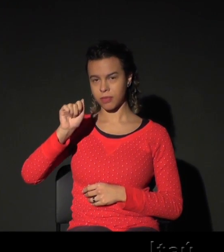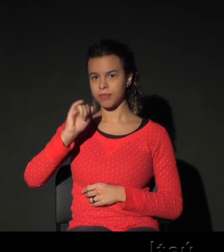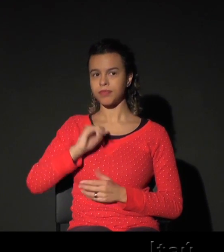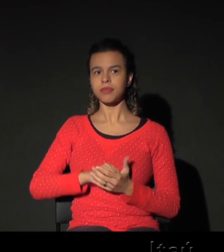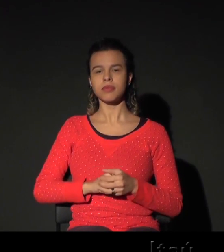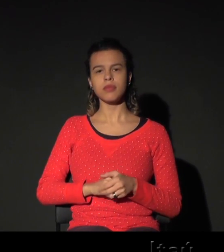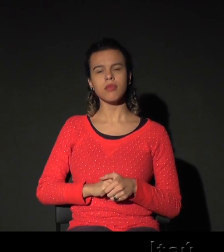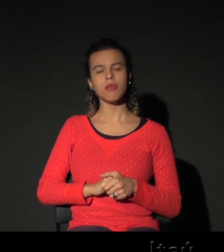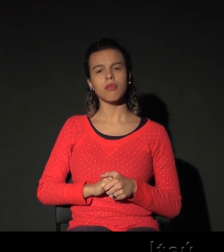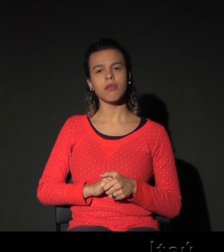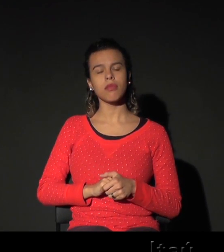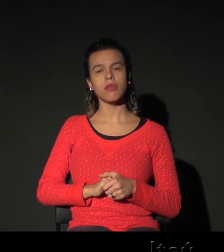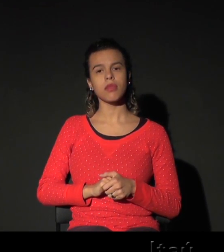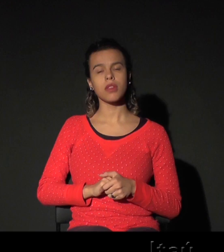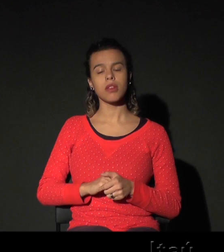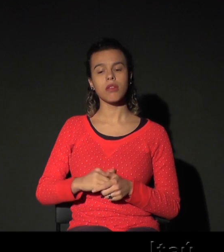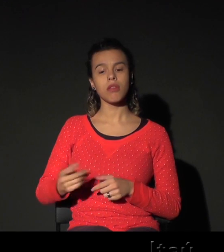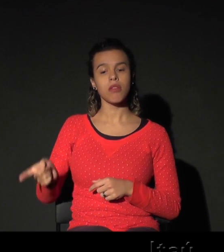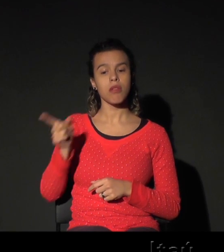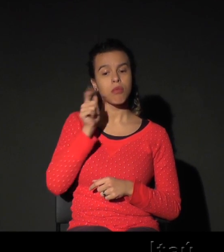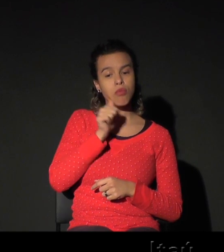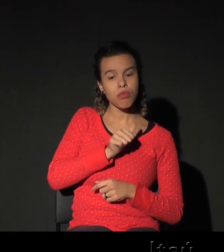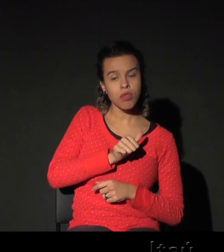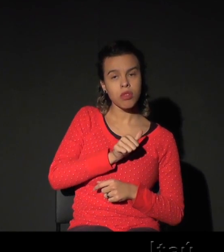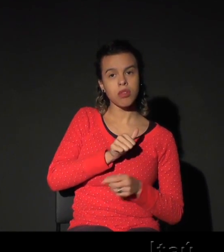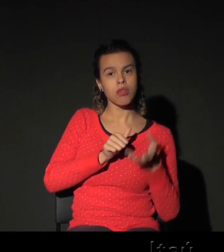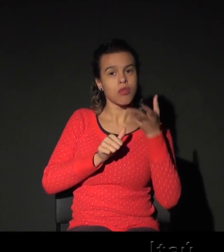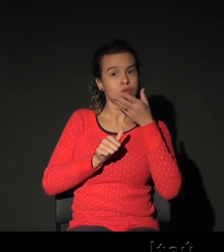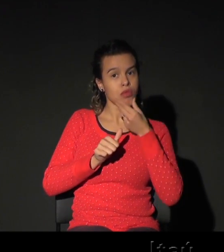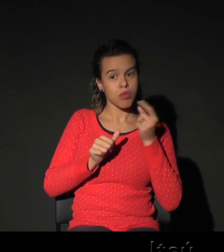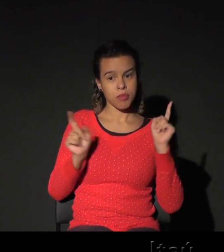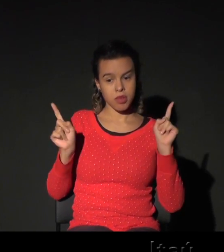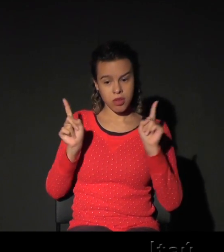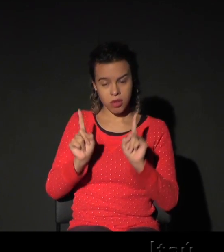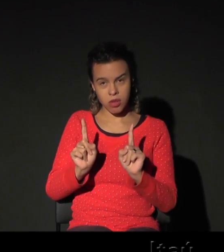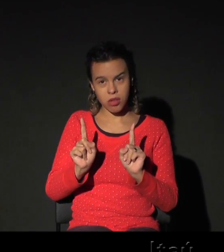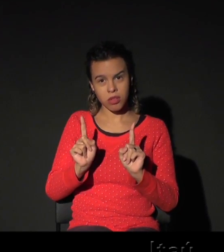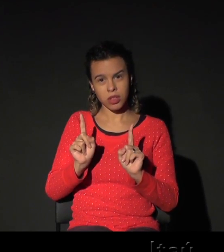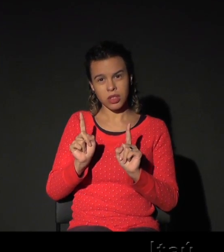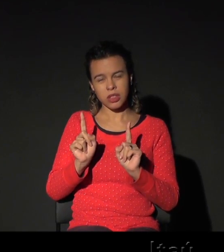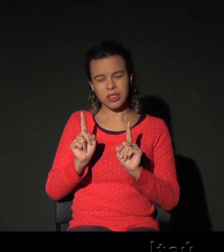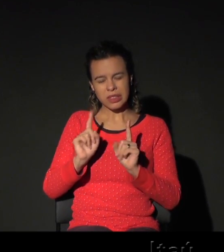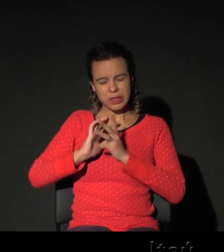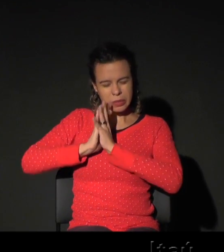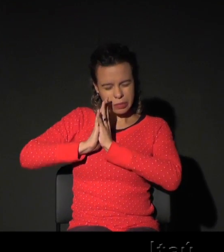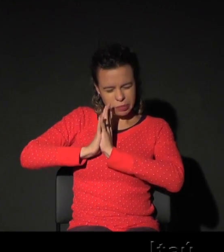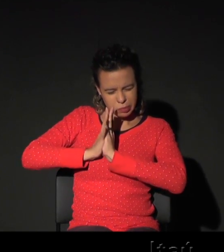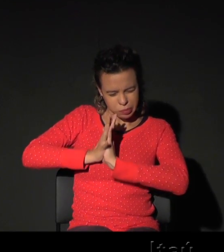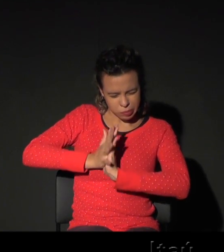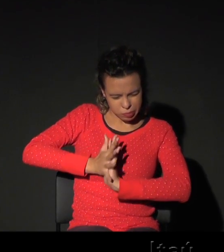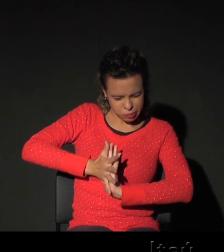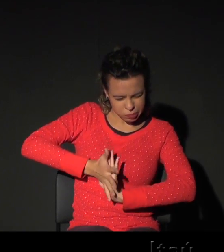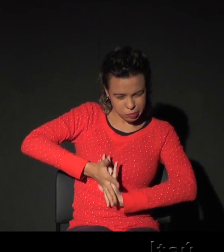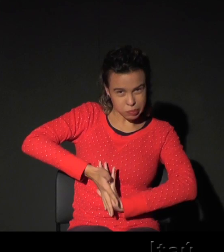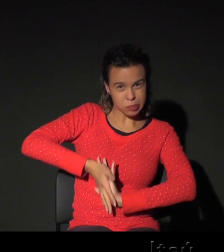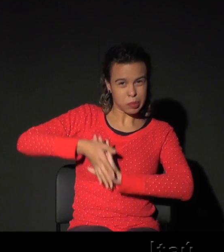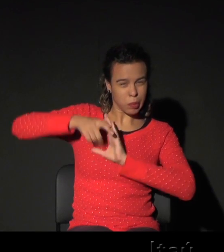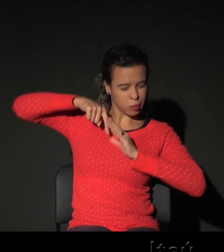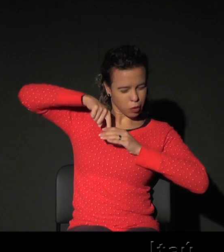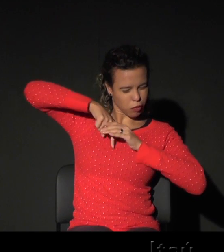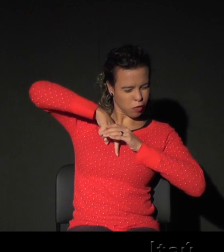mulher um homem vai ao fundo do poço na sua opressão